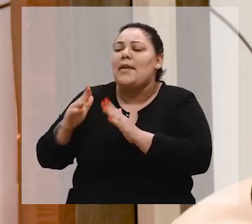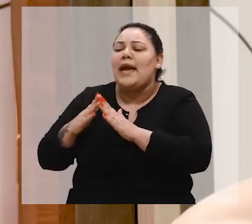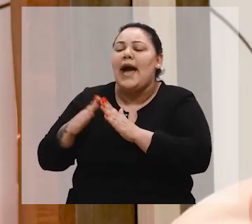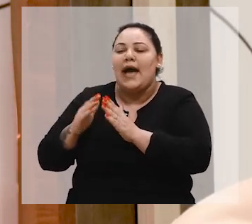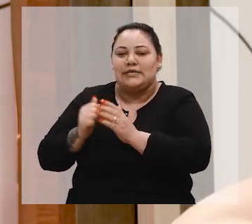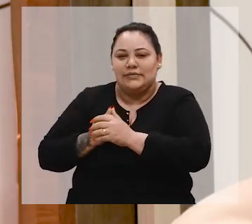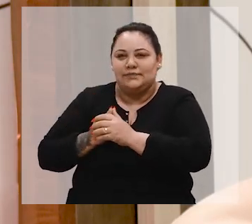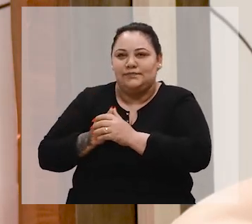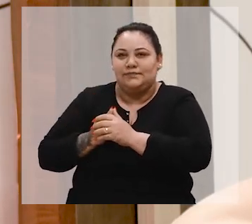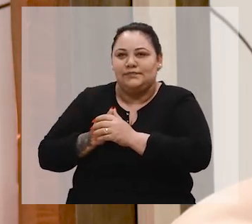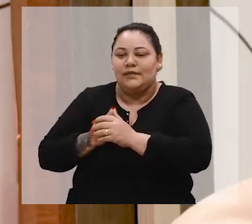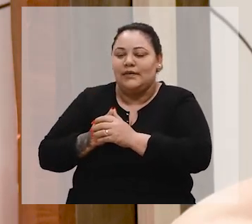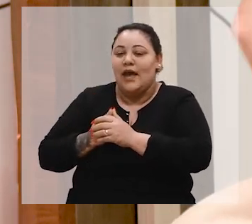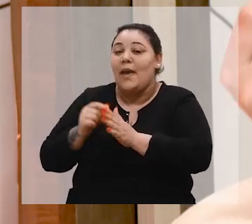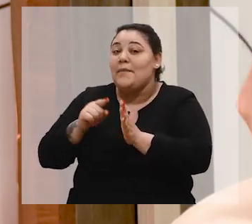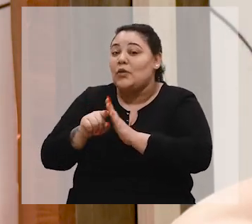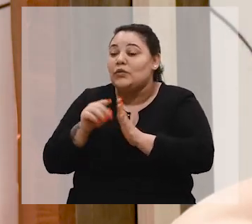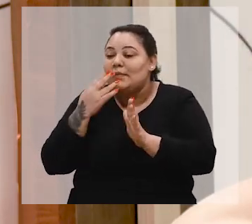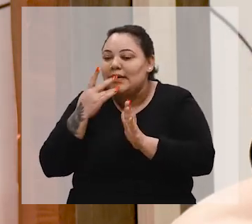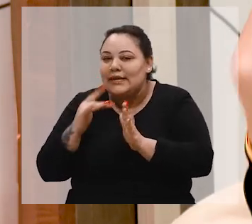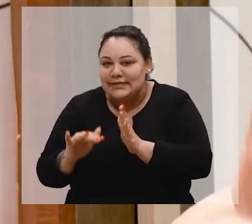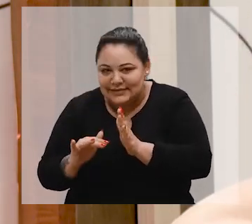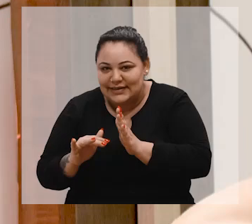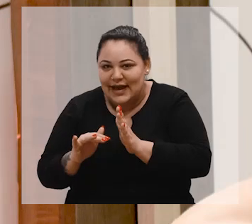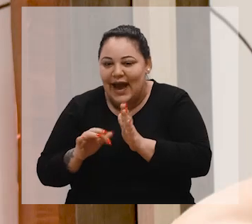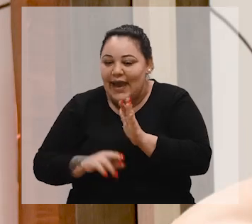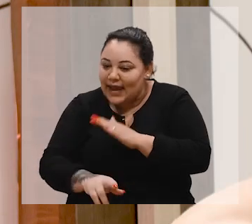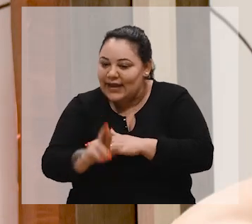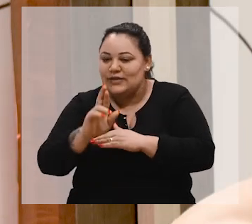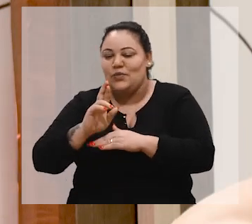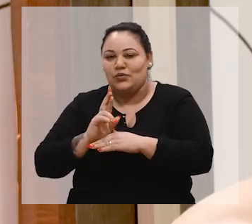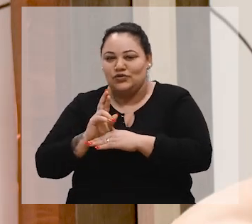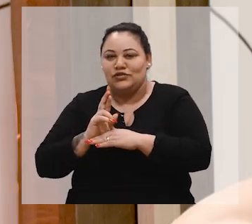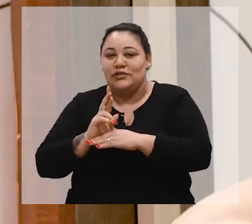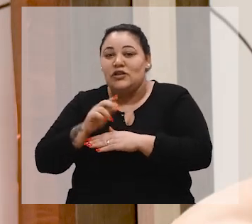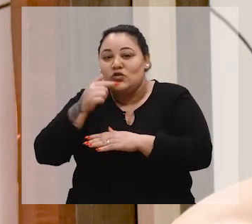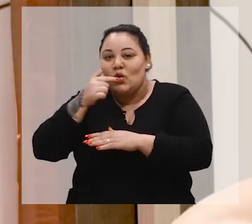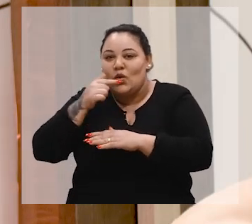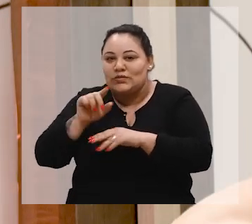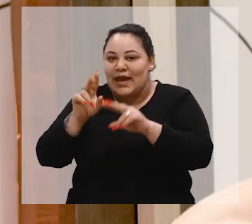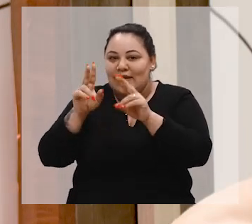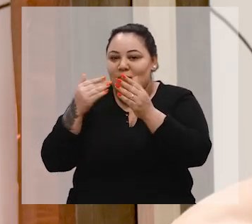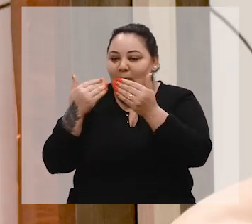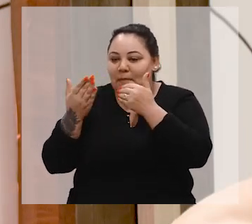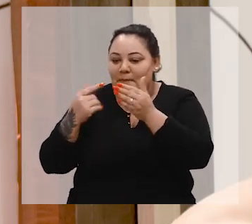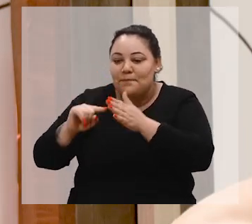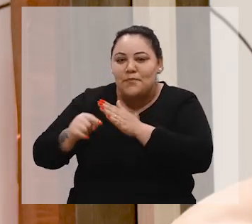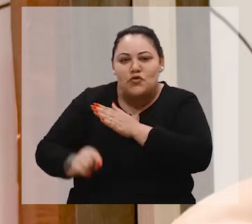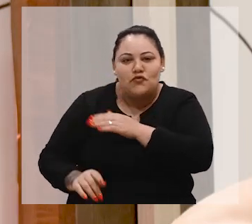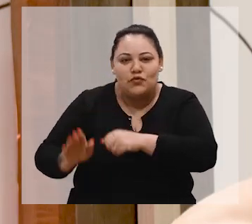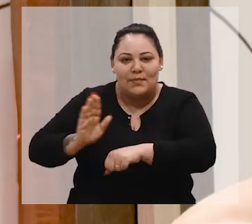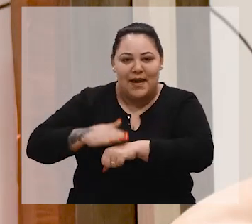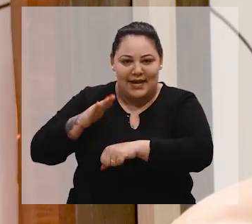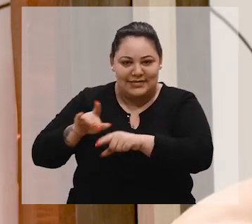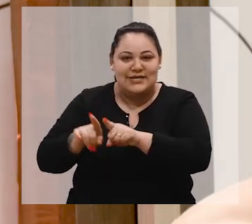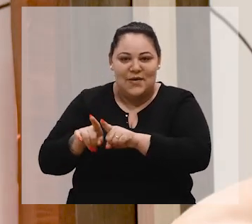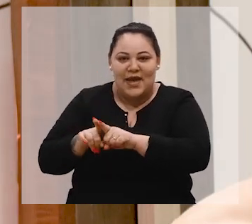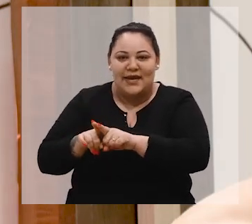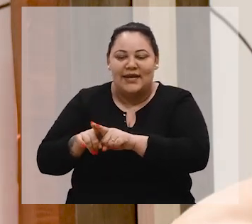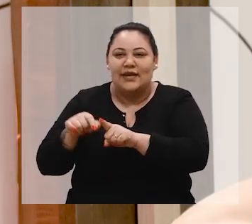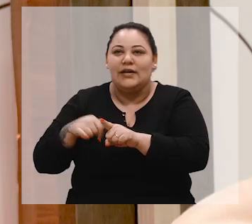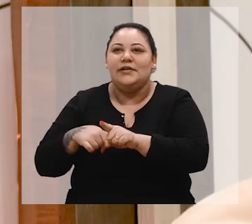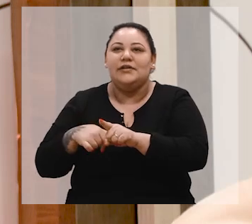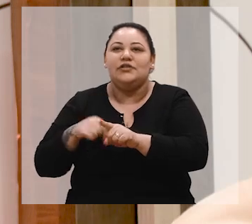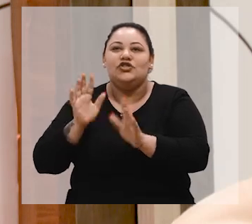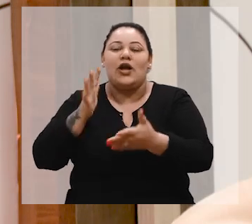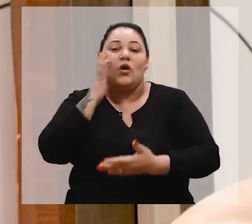a partir dessas respostas que a gente vai adentrando o que acontece, né, de fato, com essa criança. Uma situação que